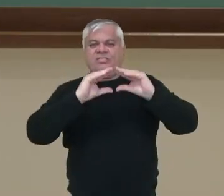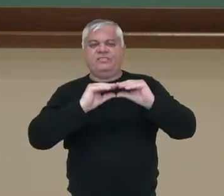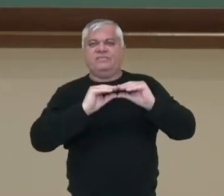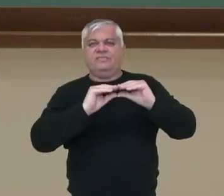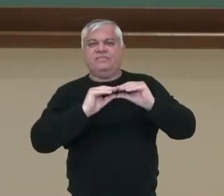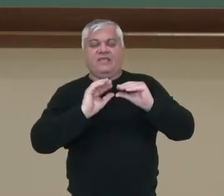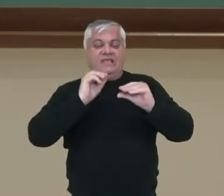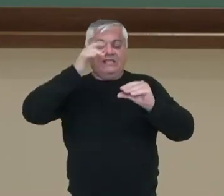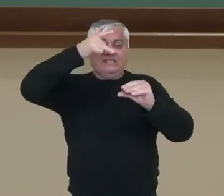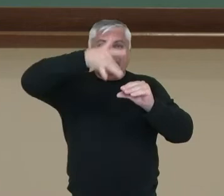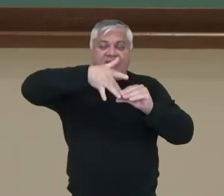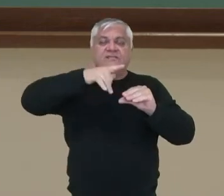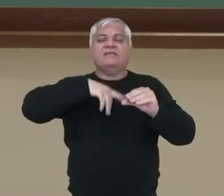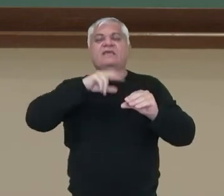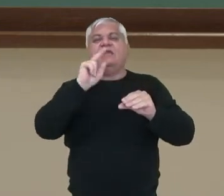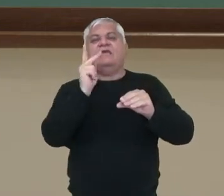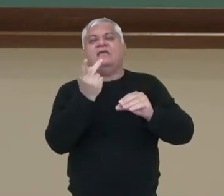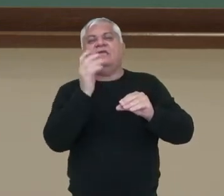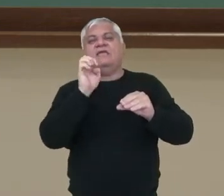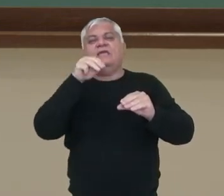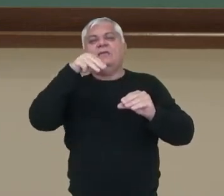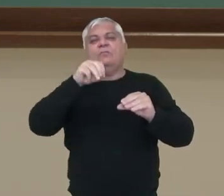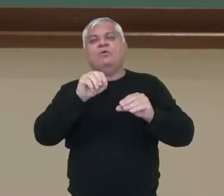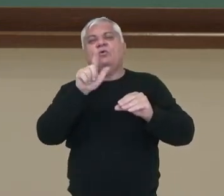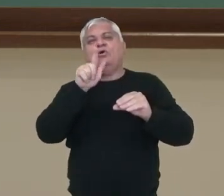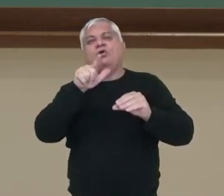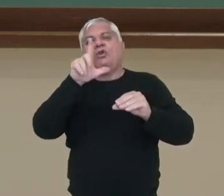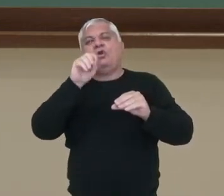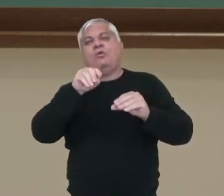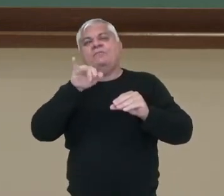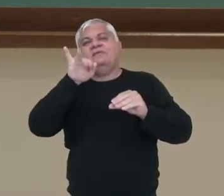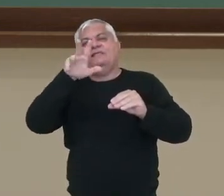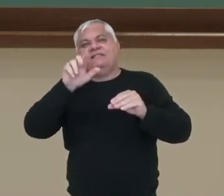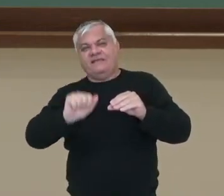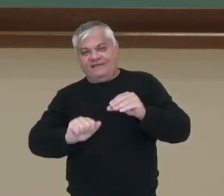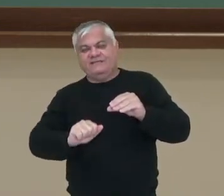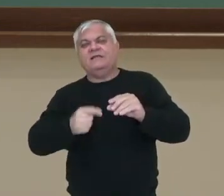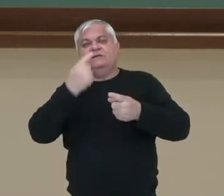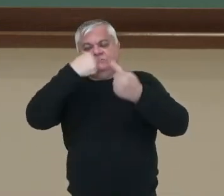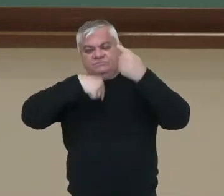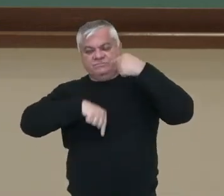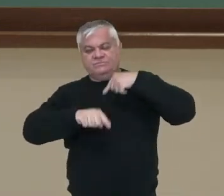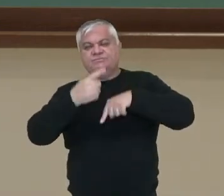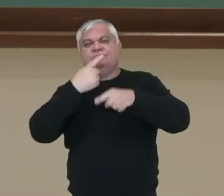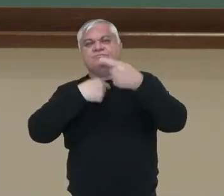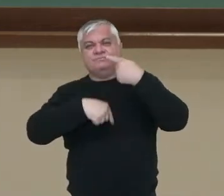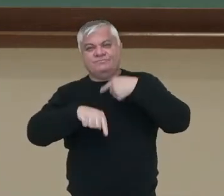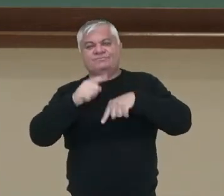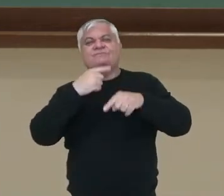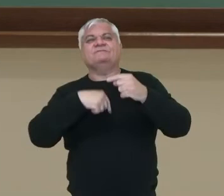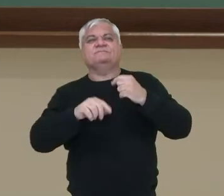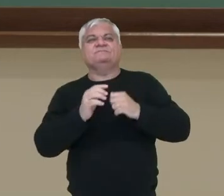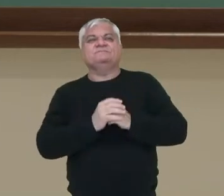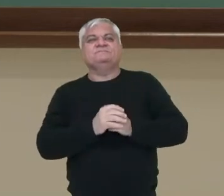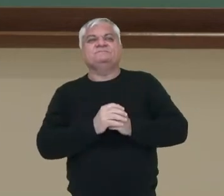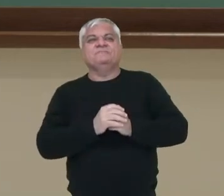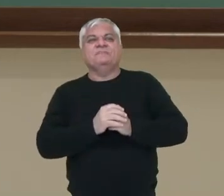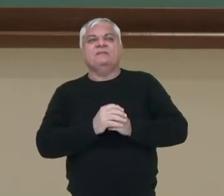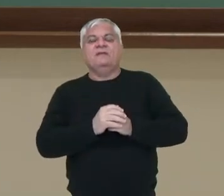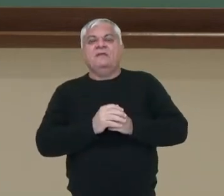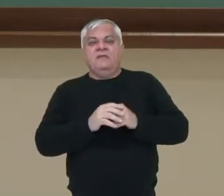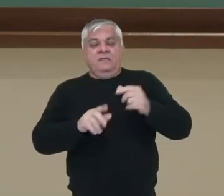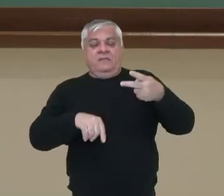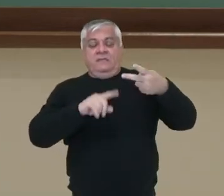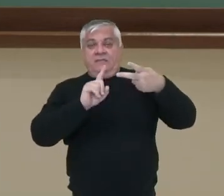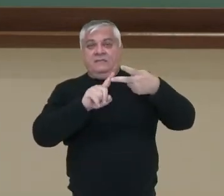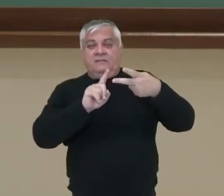a hemoglobina, que vai auxiliar né, em levar o oxigênio e o gás carbônico pelo corpo. Os